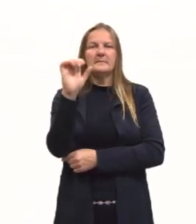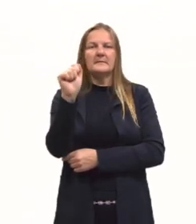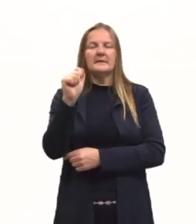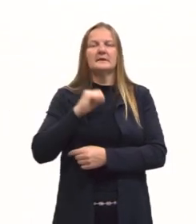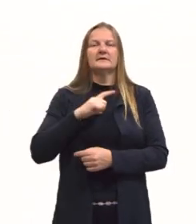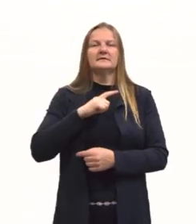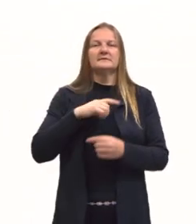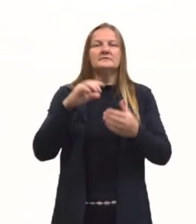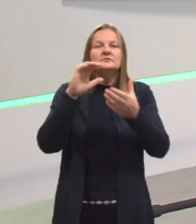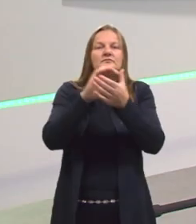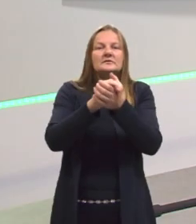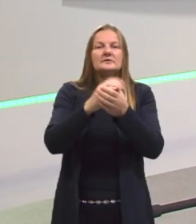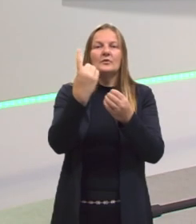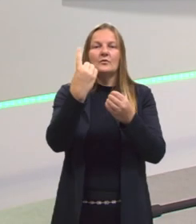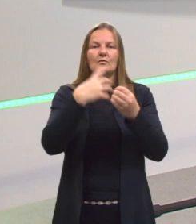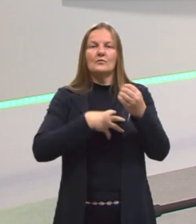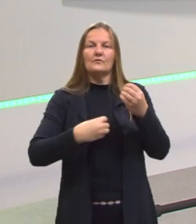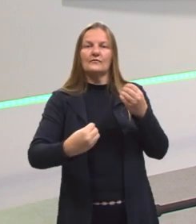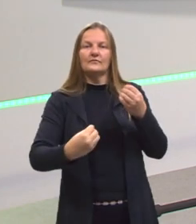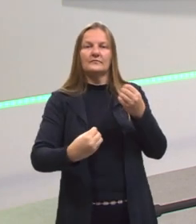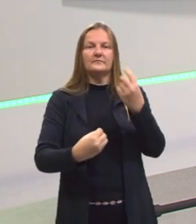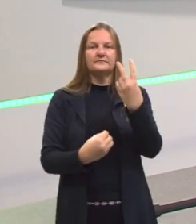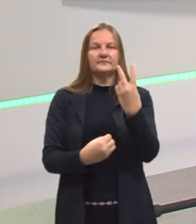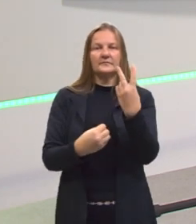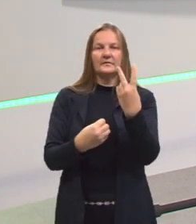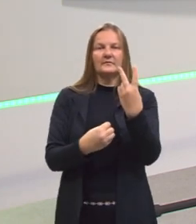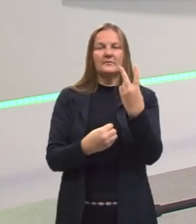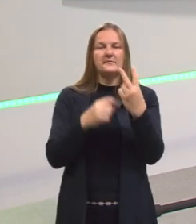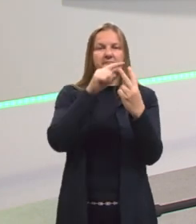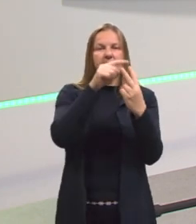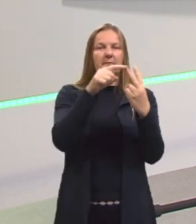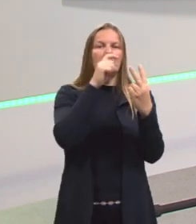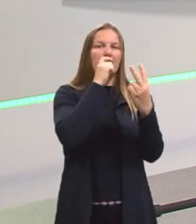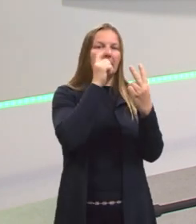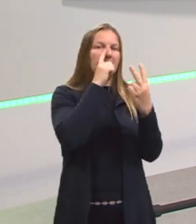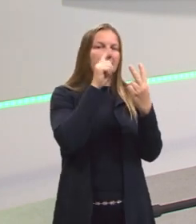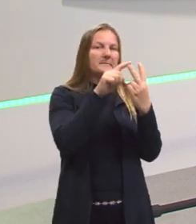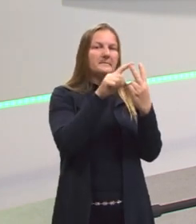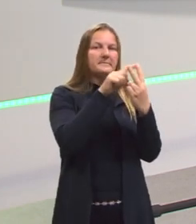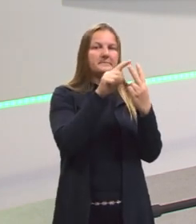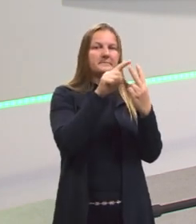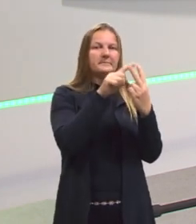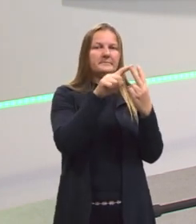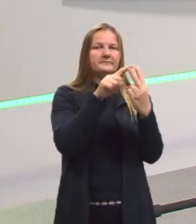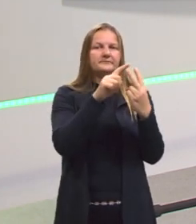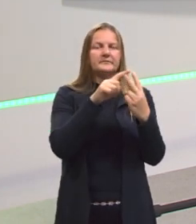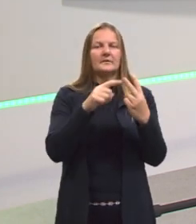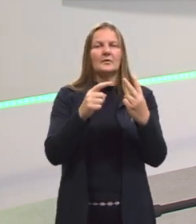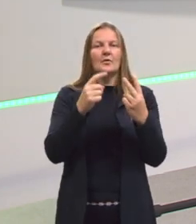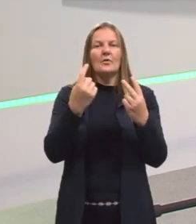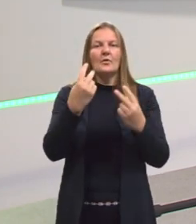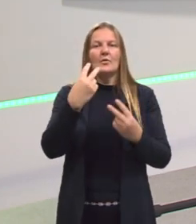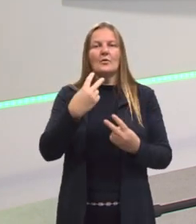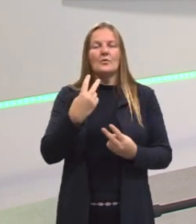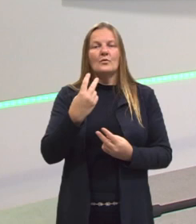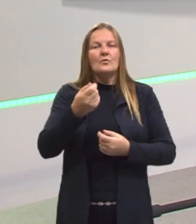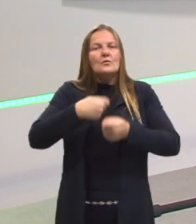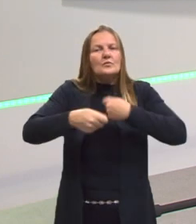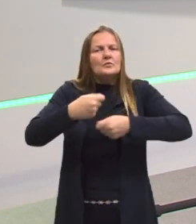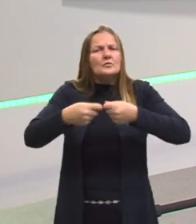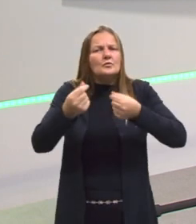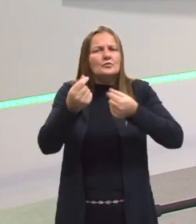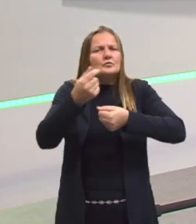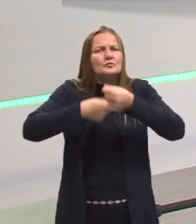casal um dos pais não é um dos Pais vai ser não tão economicamente ativa então ele vai reduzir